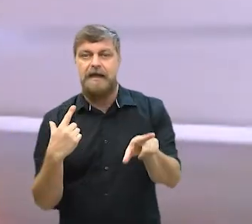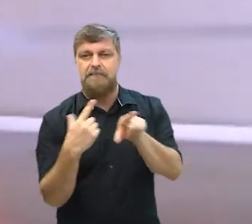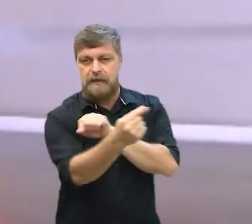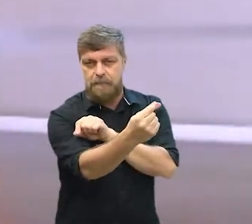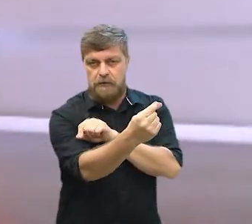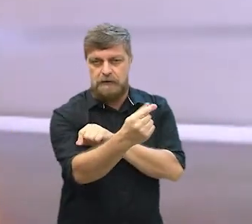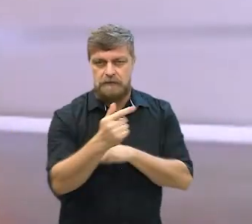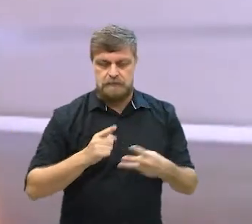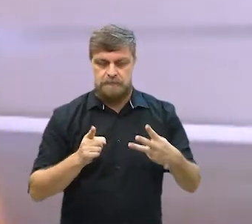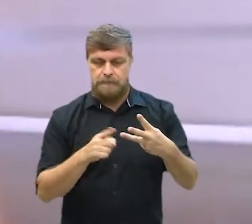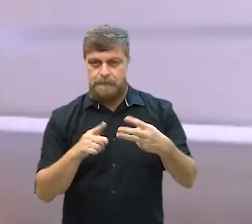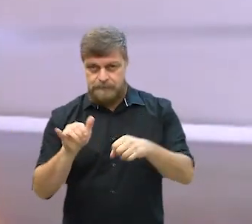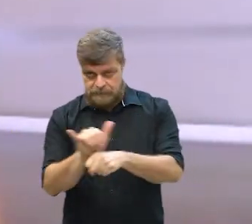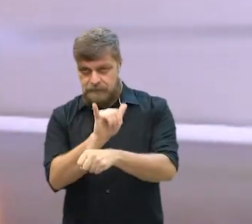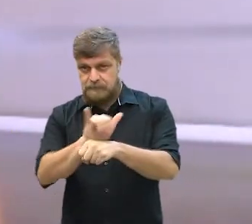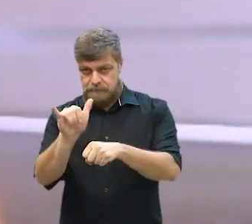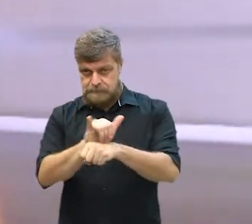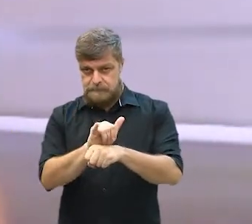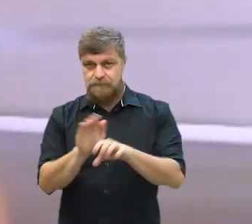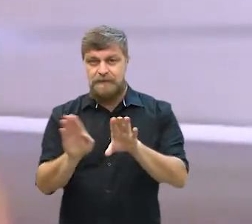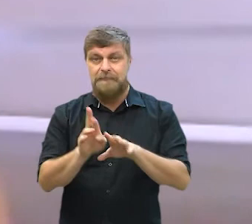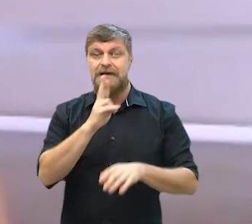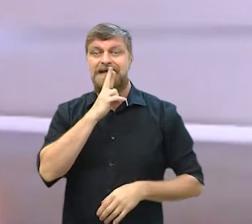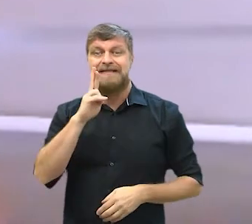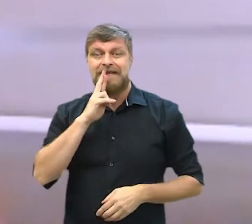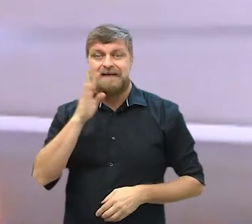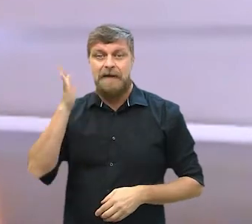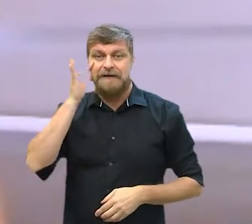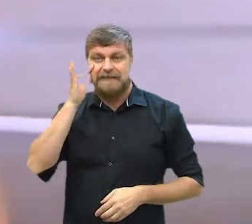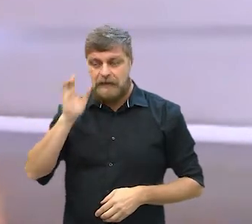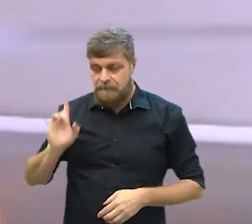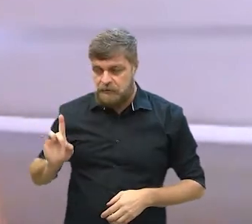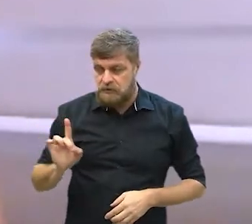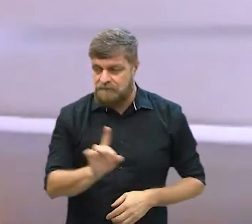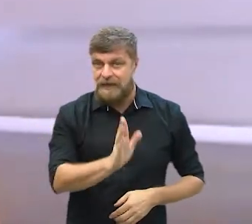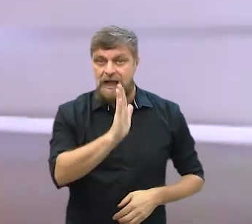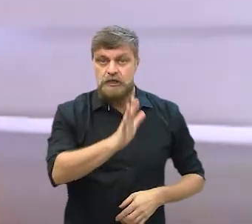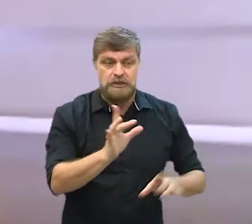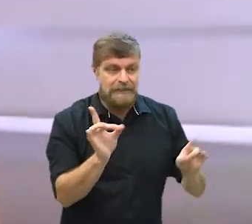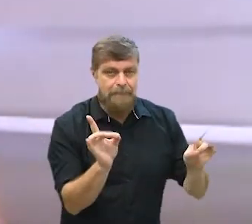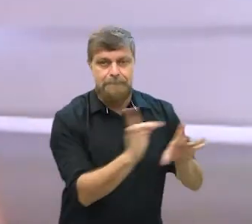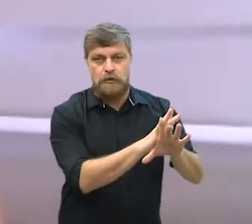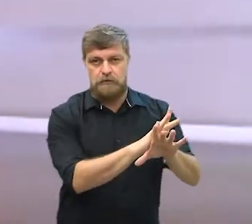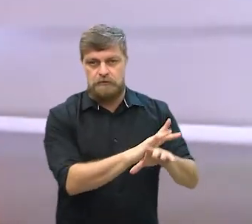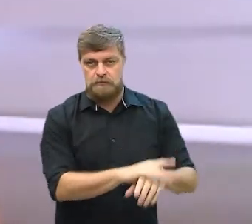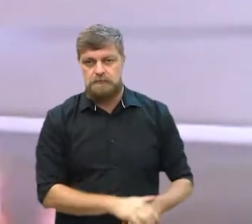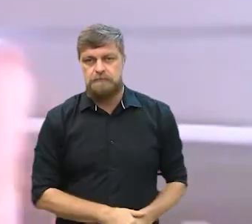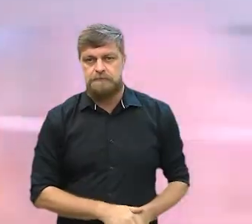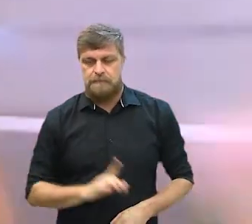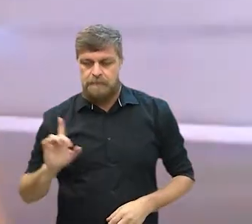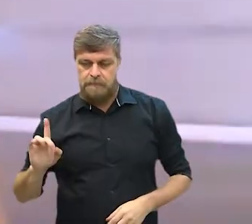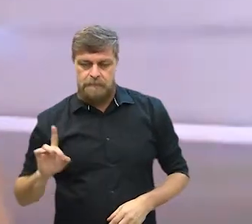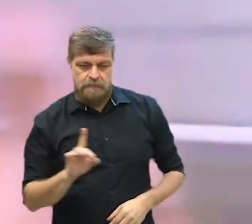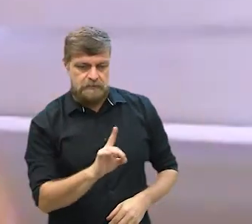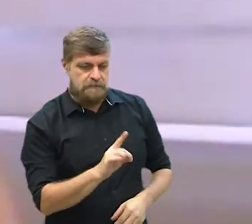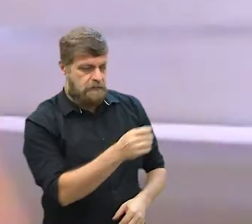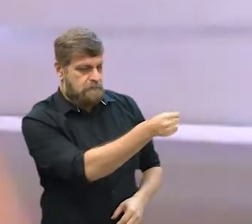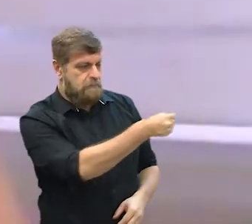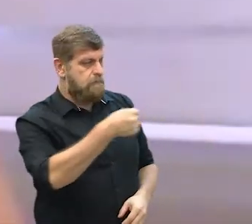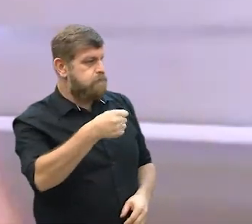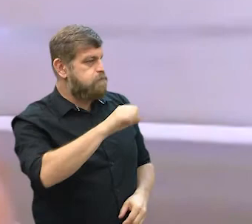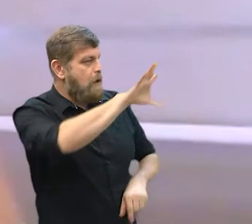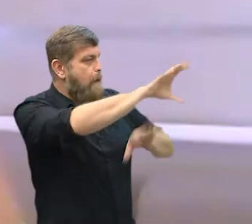e vai embora. É uma outra forma das pessoas irem até o seu restaurante. Já está pronto aquilo ali. Ele fica pronto, ele